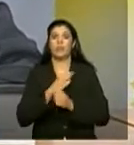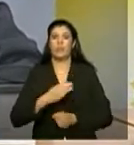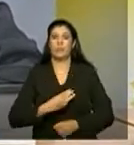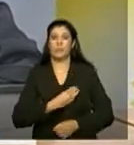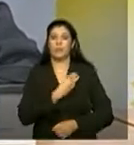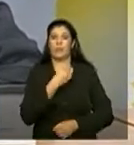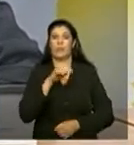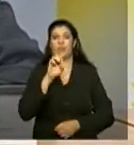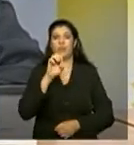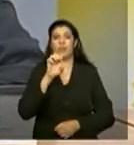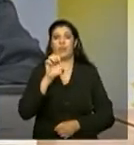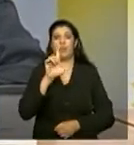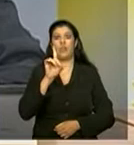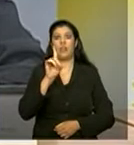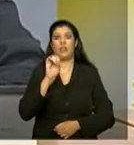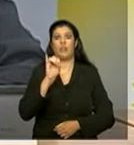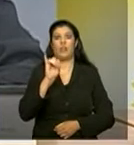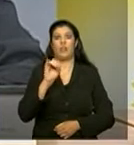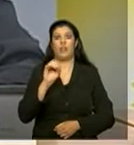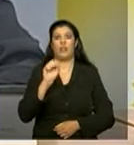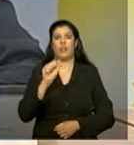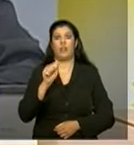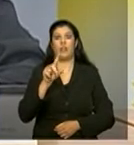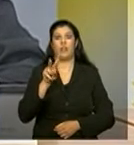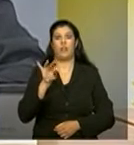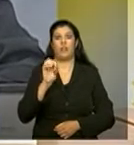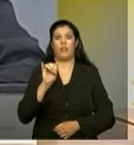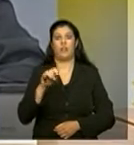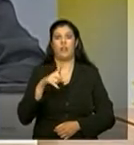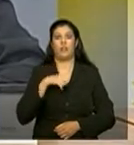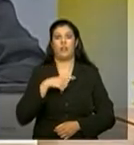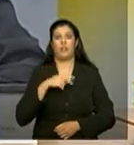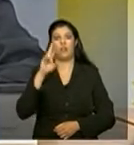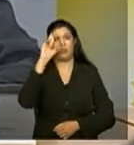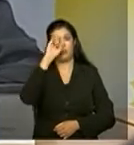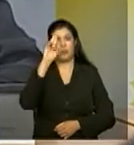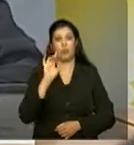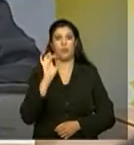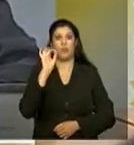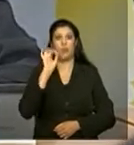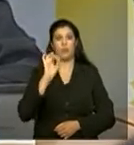seu diretor da polícia federal leandro